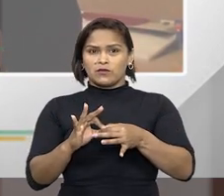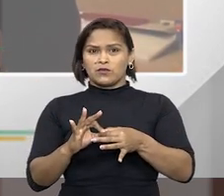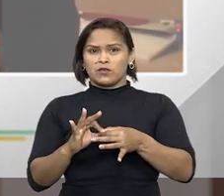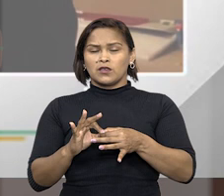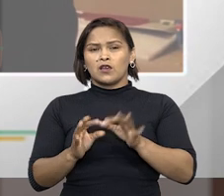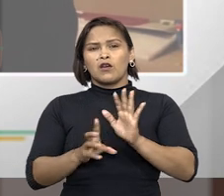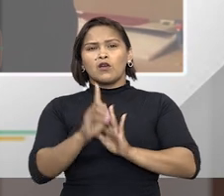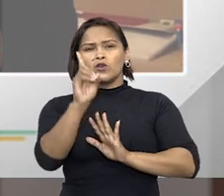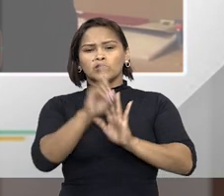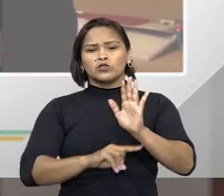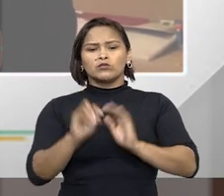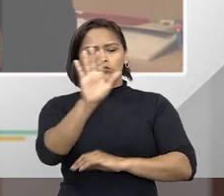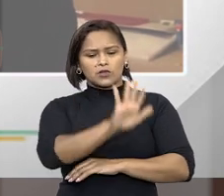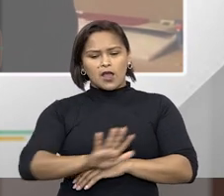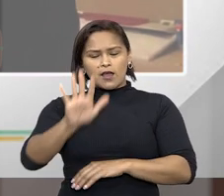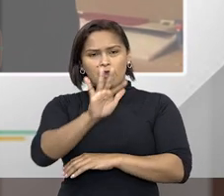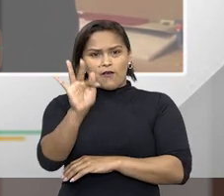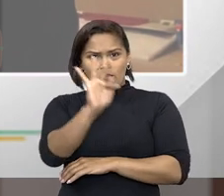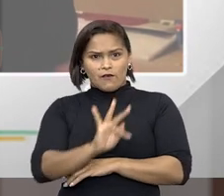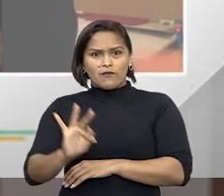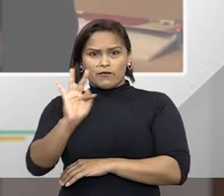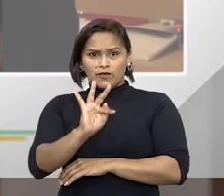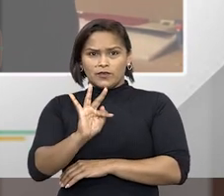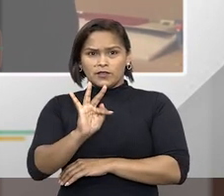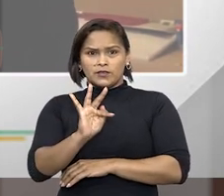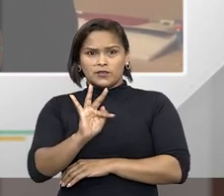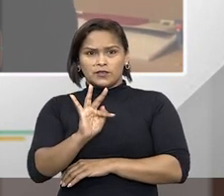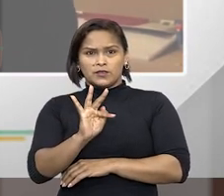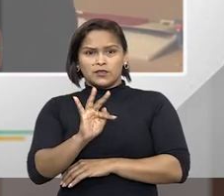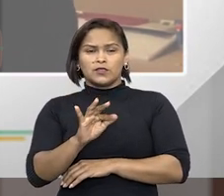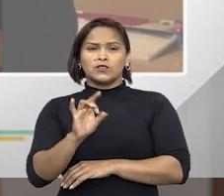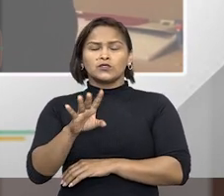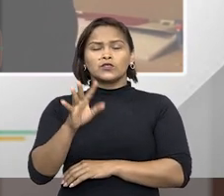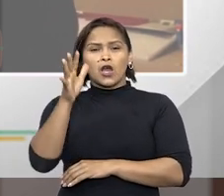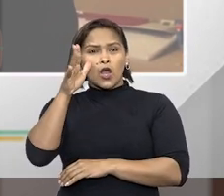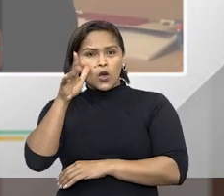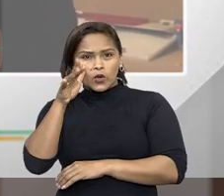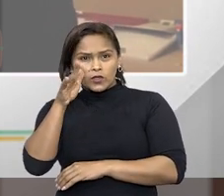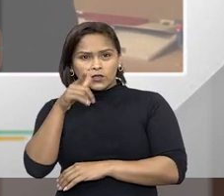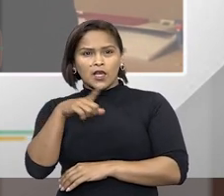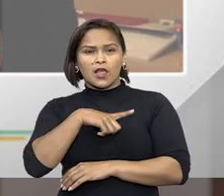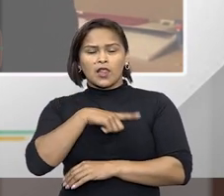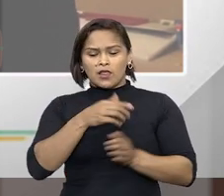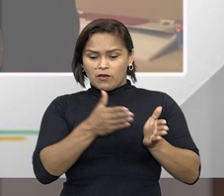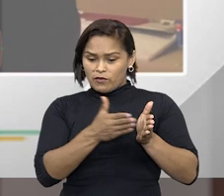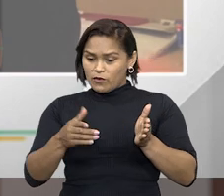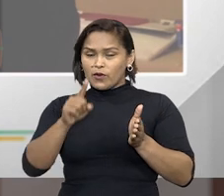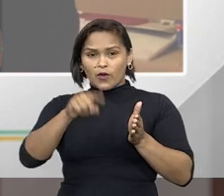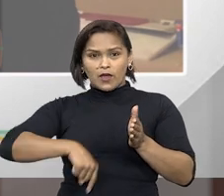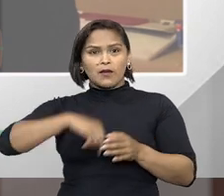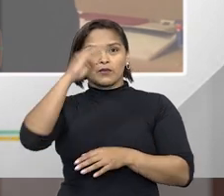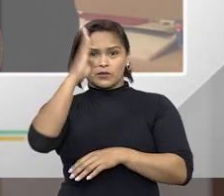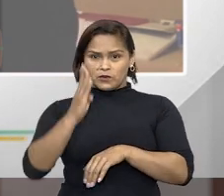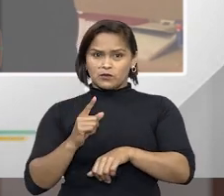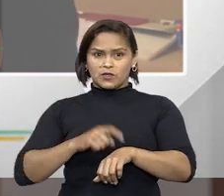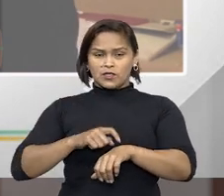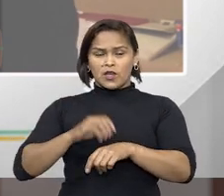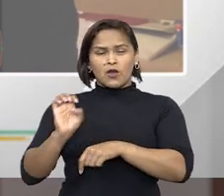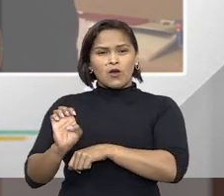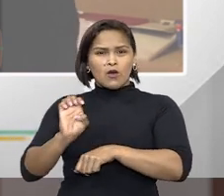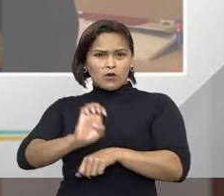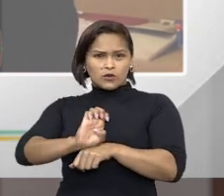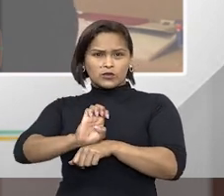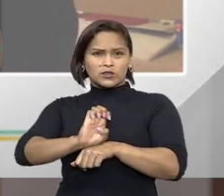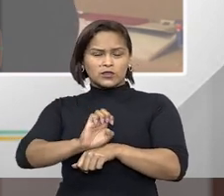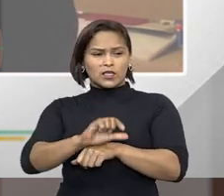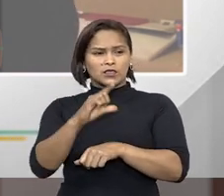direito nacional federal. Apenas a título de curiosidade, houve um tempo no Brasil em que os estados detinham